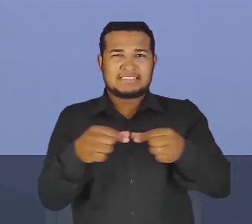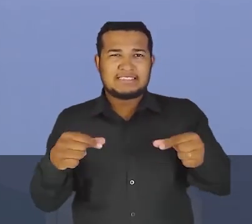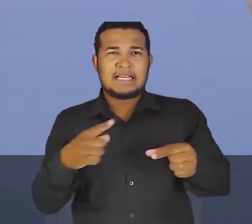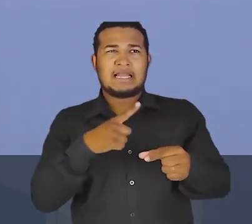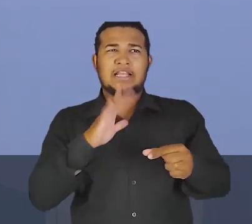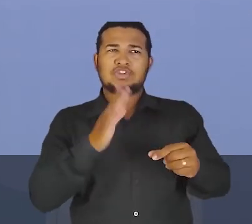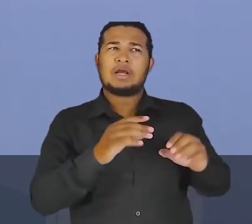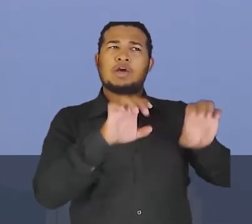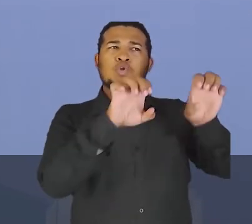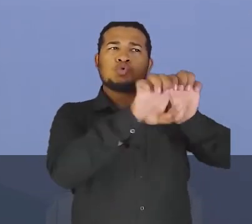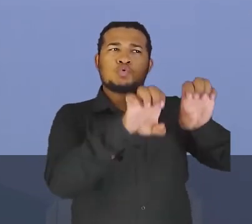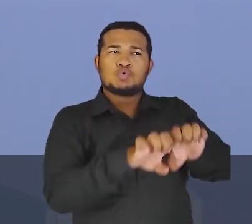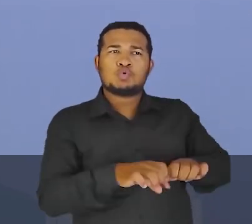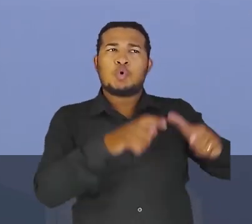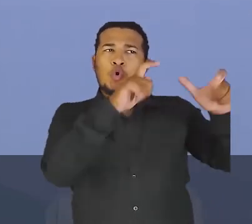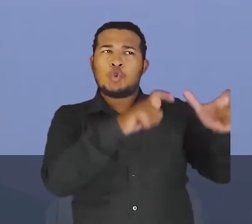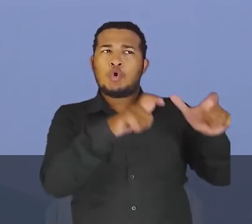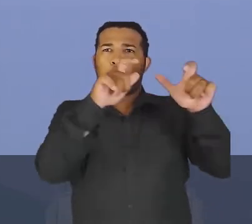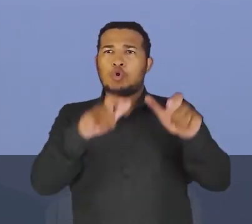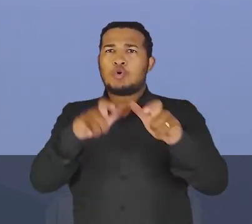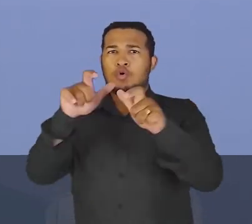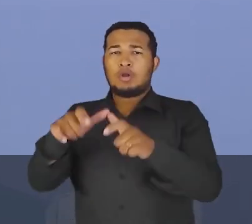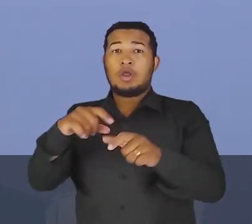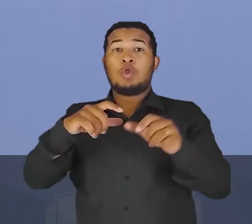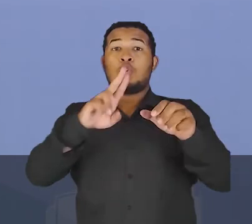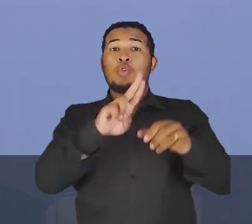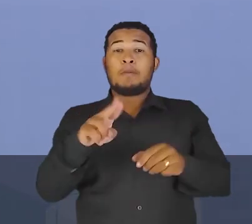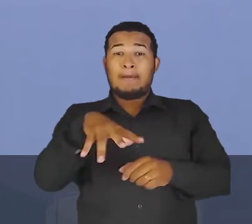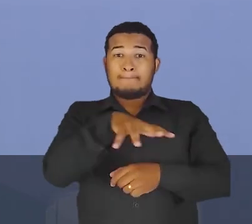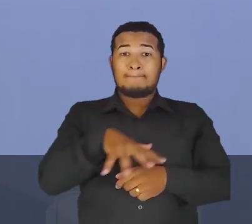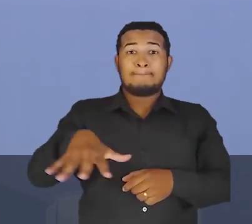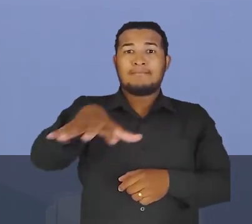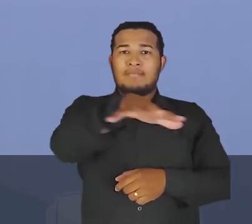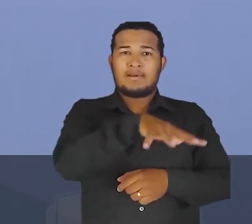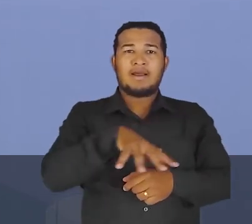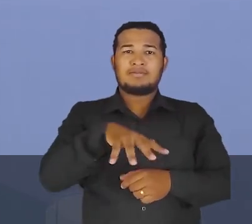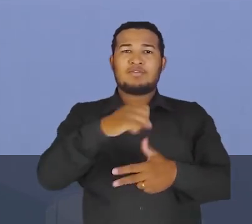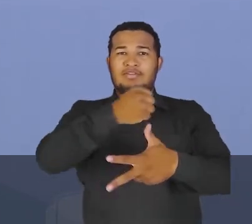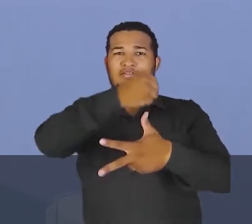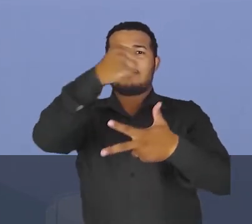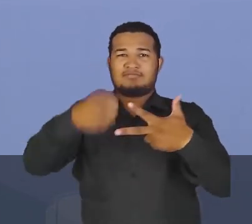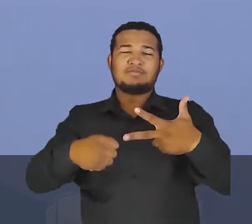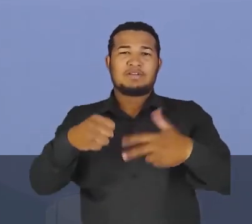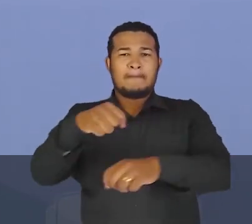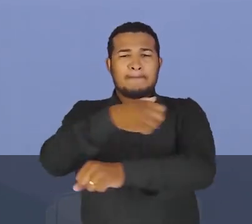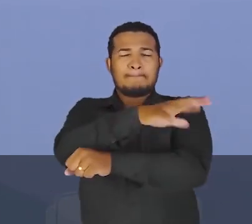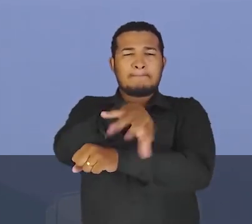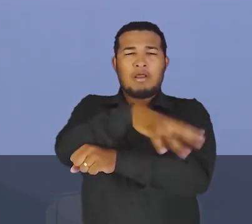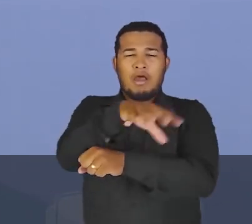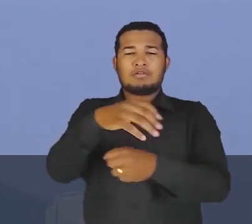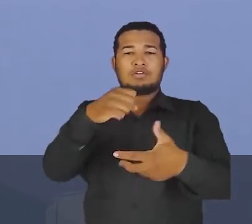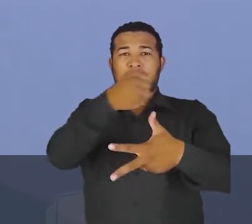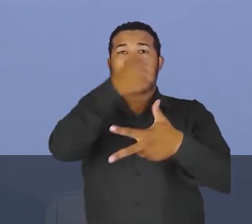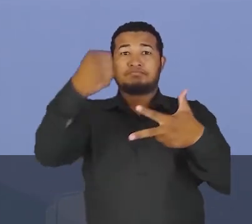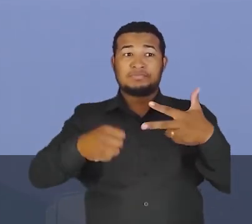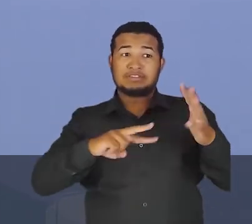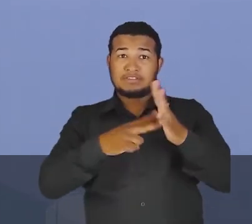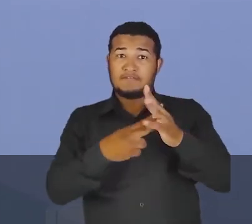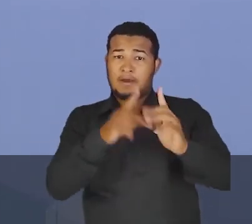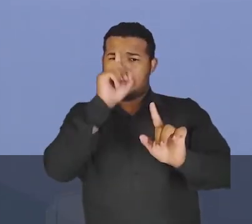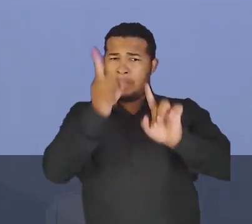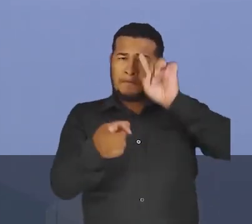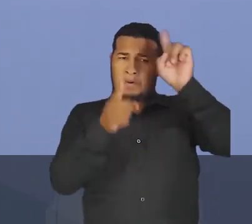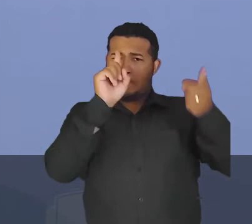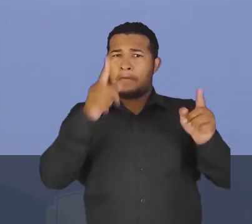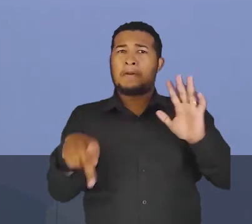prédio determinado, tudo ali na chamada Praça dos Três Poderes. É lá onde o nosso país, as ordens